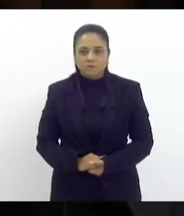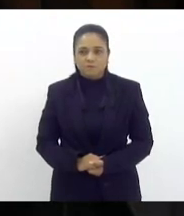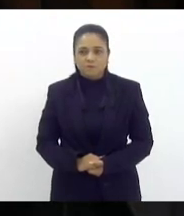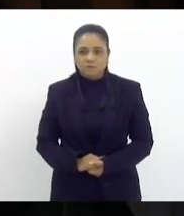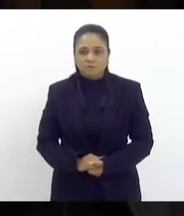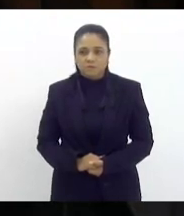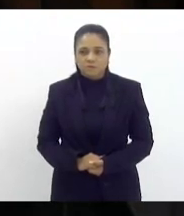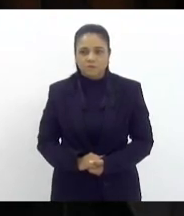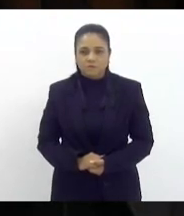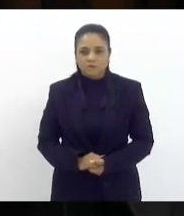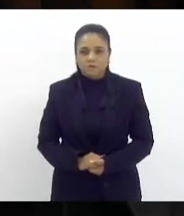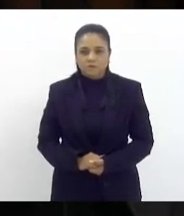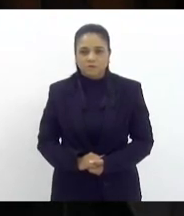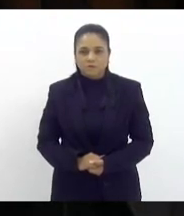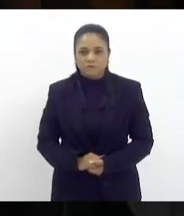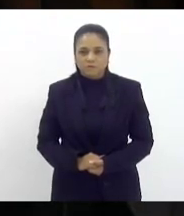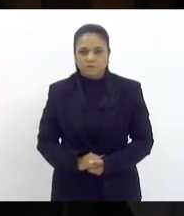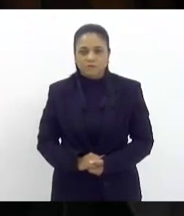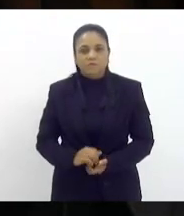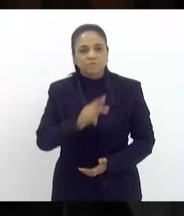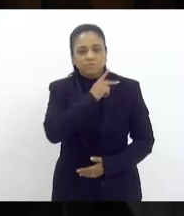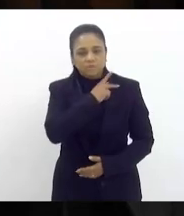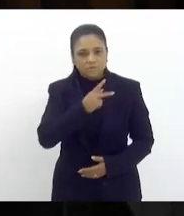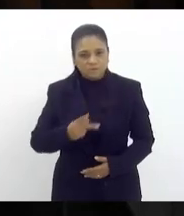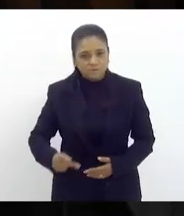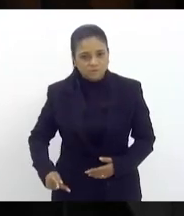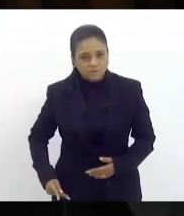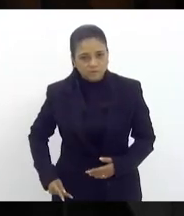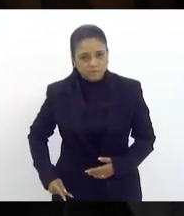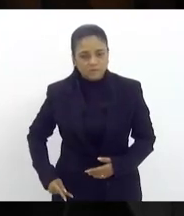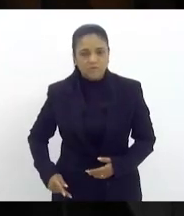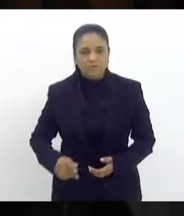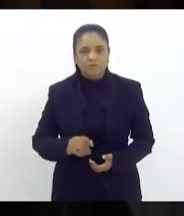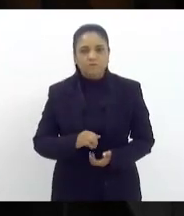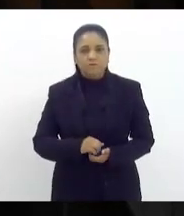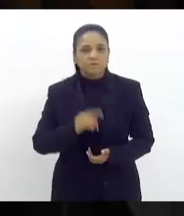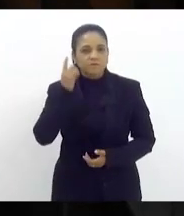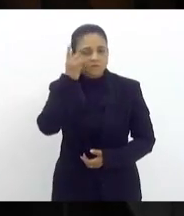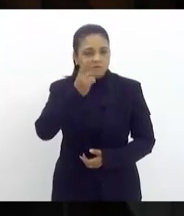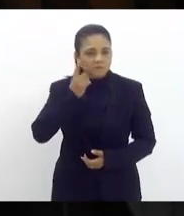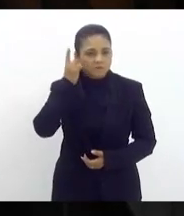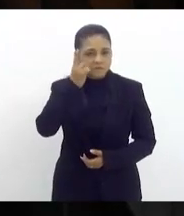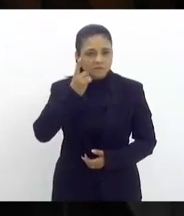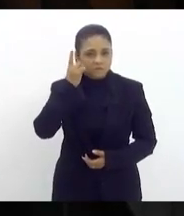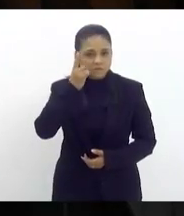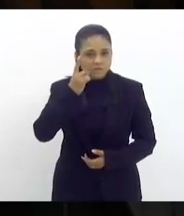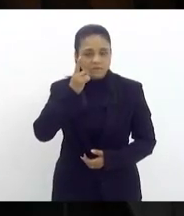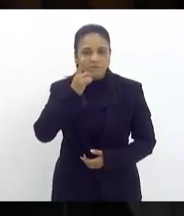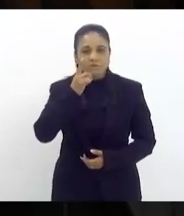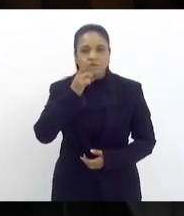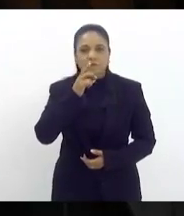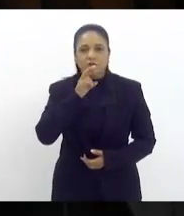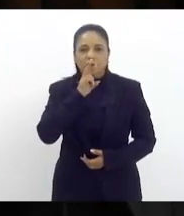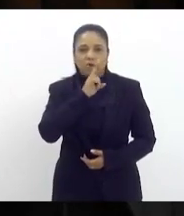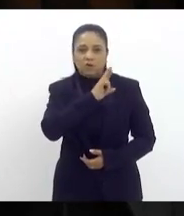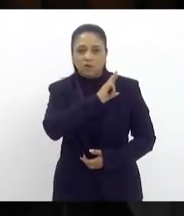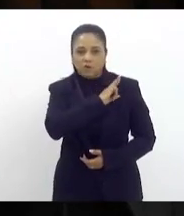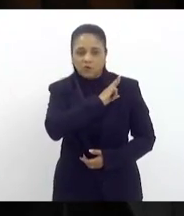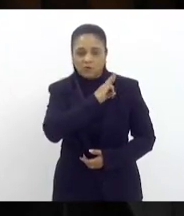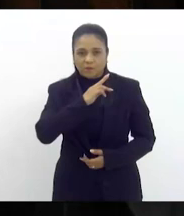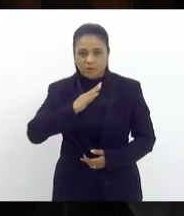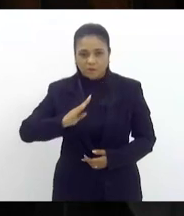Sr. Presidente, deputado Rodrigo Bacelar,